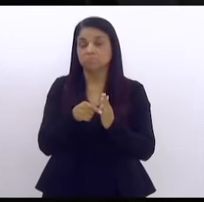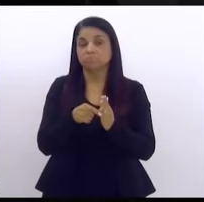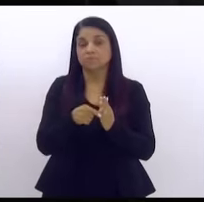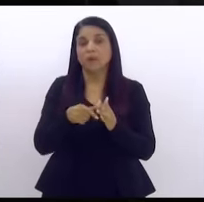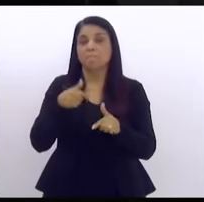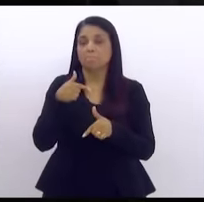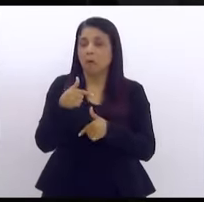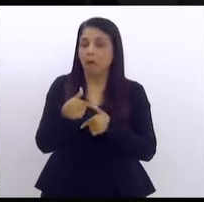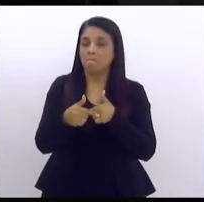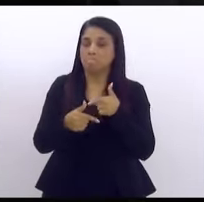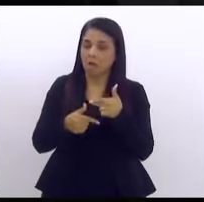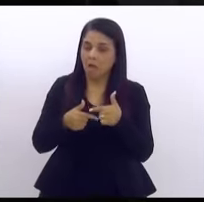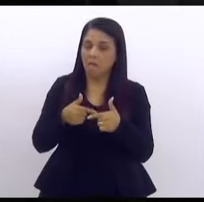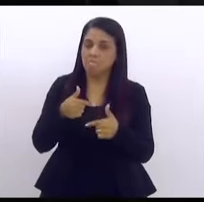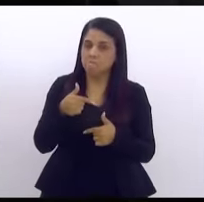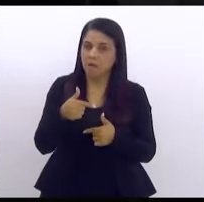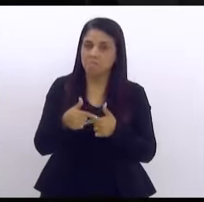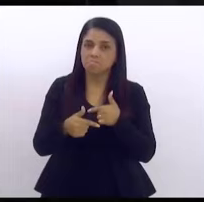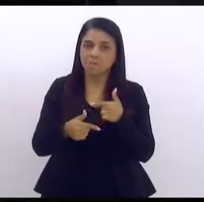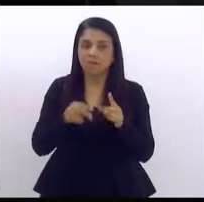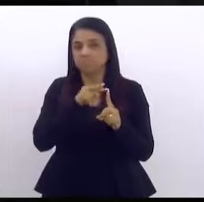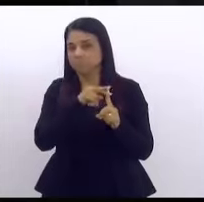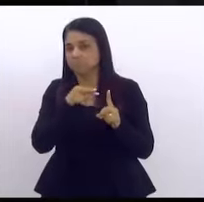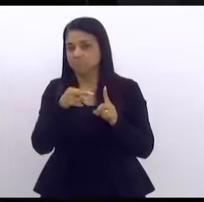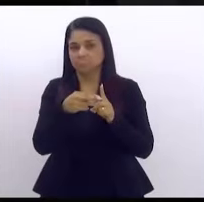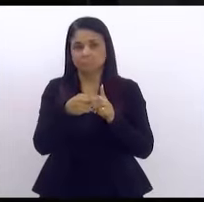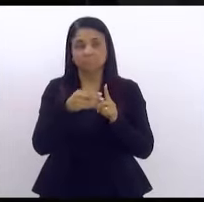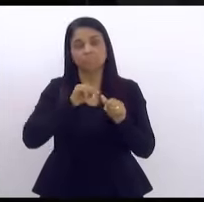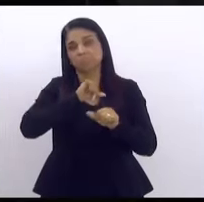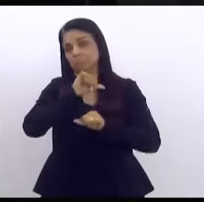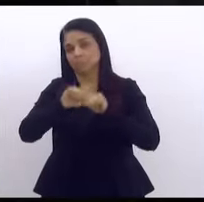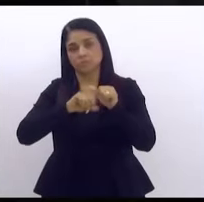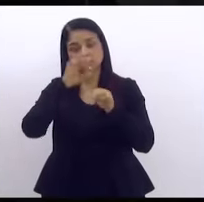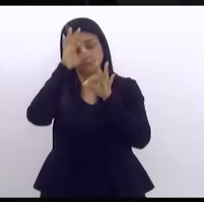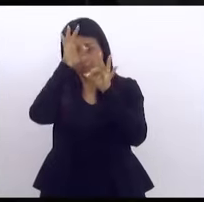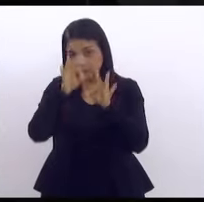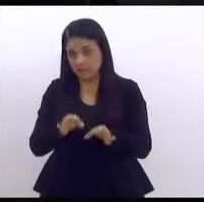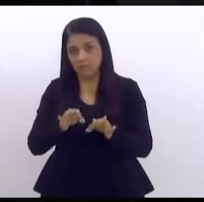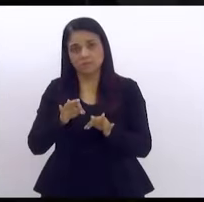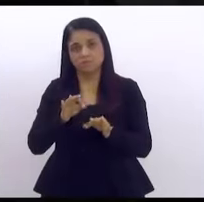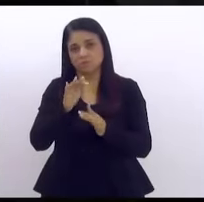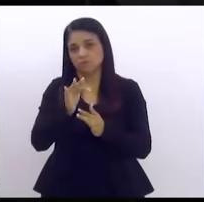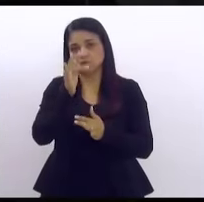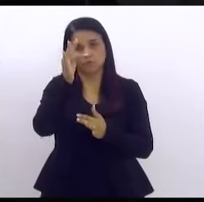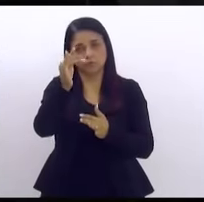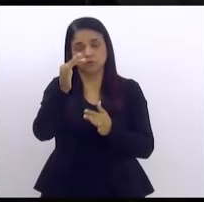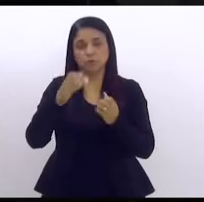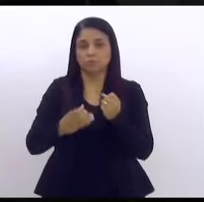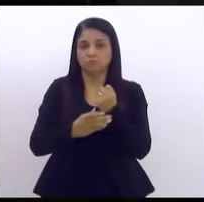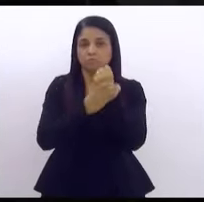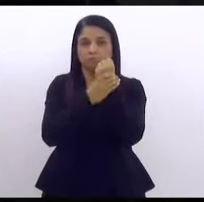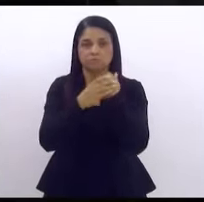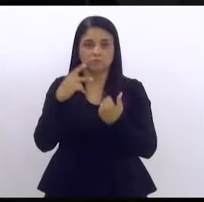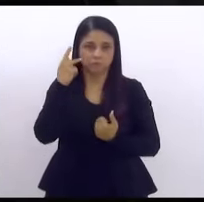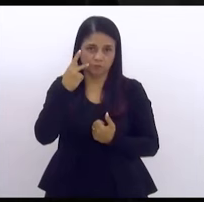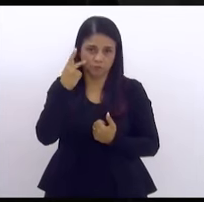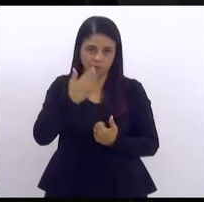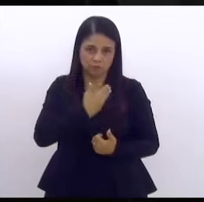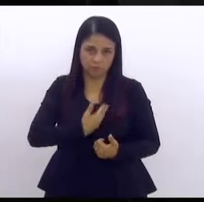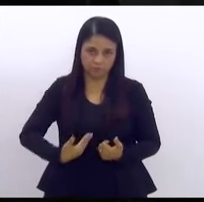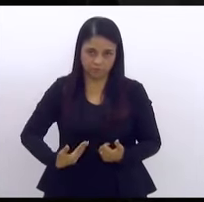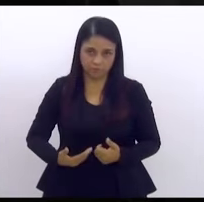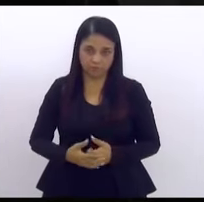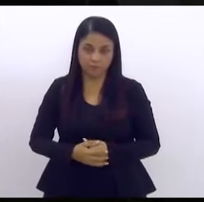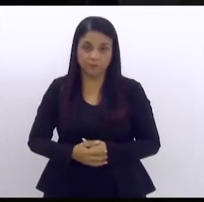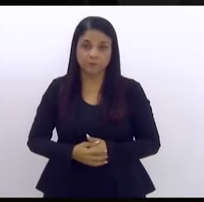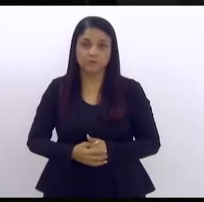gelo, a não prever possibilidade de mudanças concretas na política de segurança, mesmo que